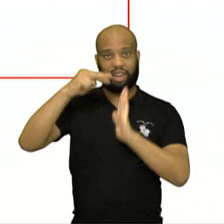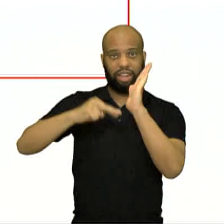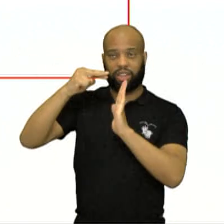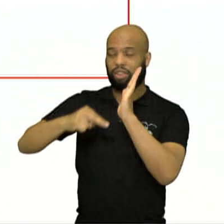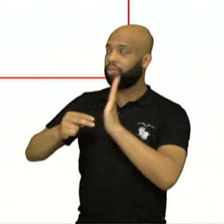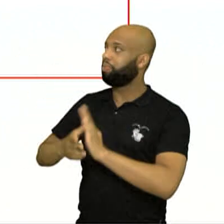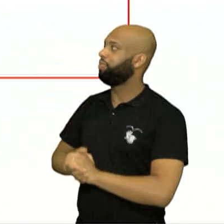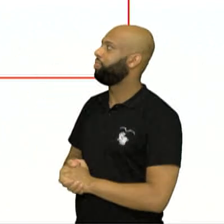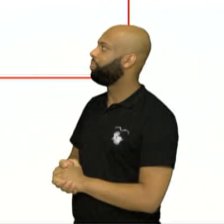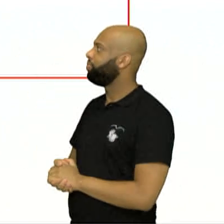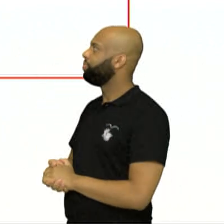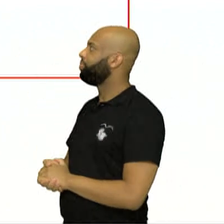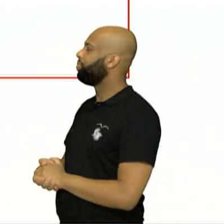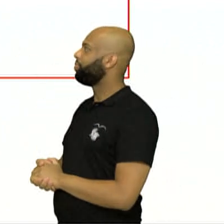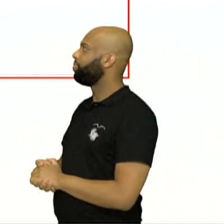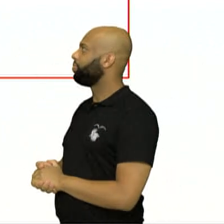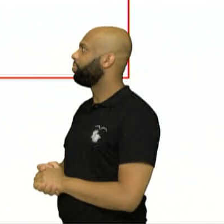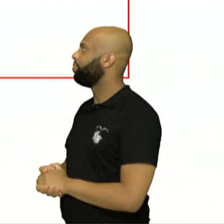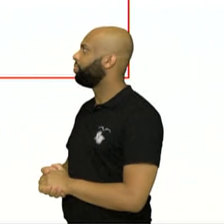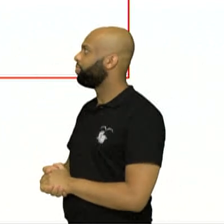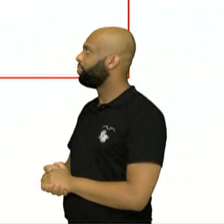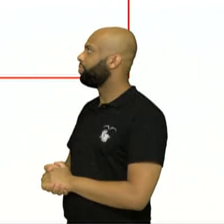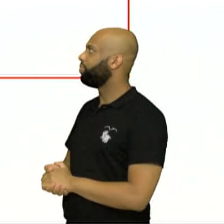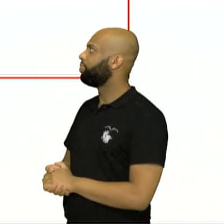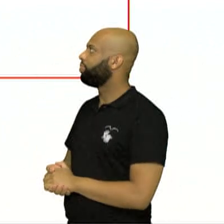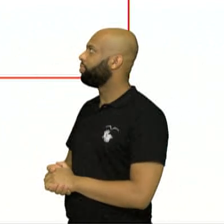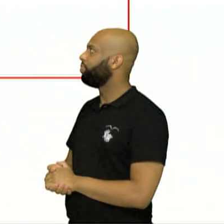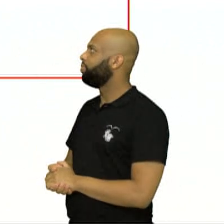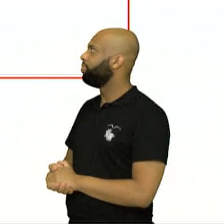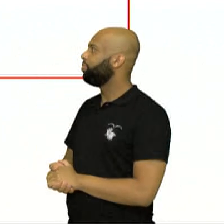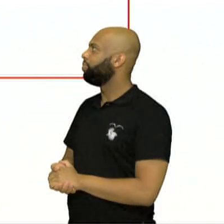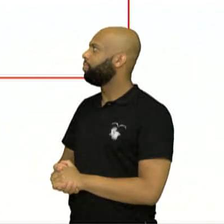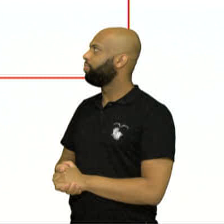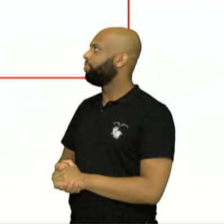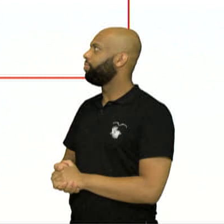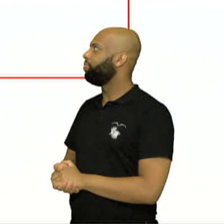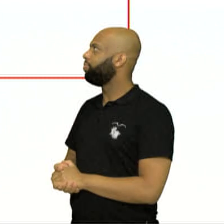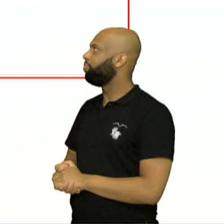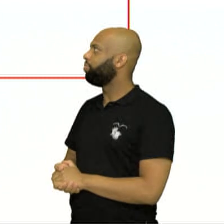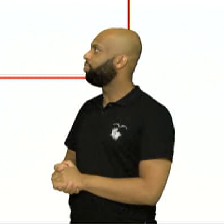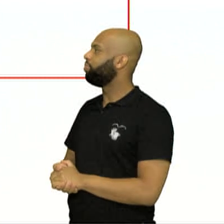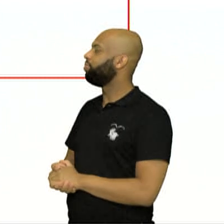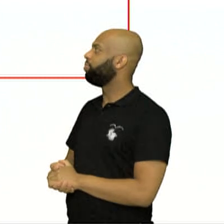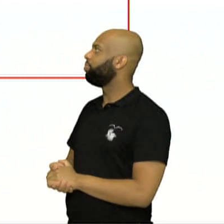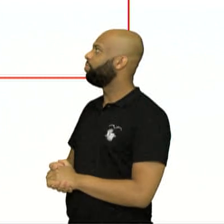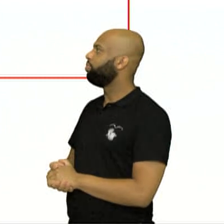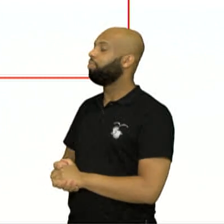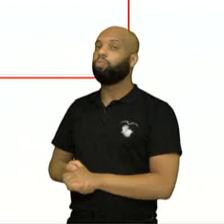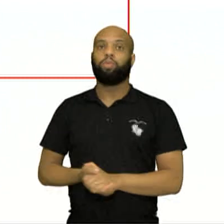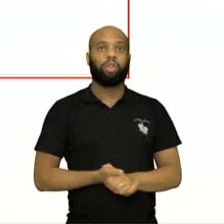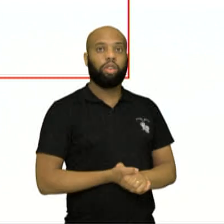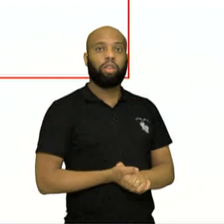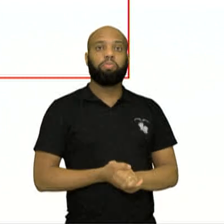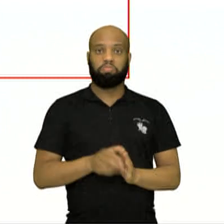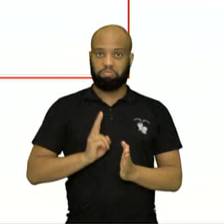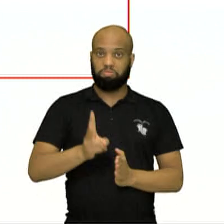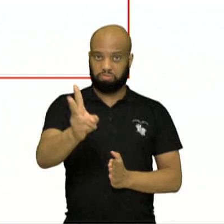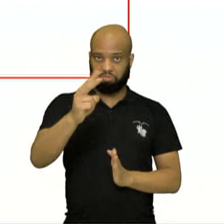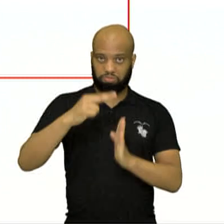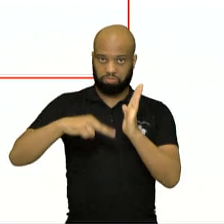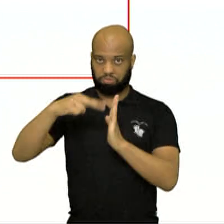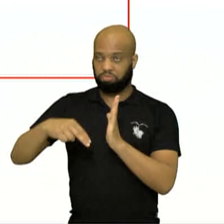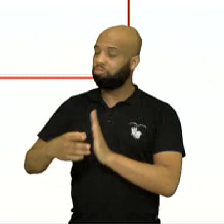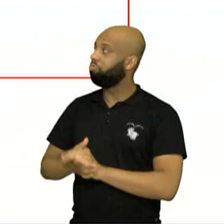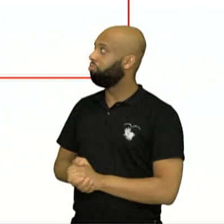quarter mile away or half away across the world, you'll always be with me, and you'll always be